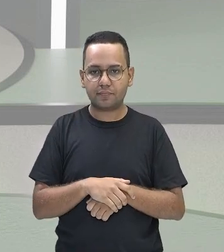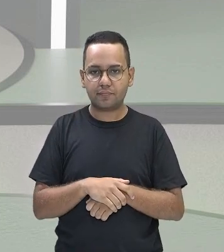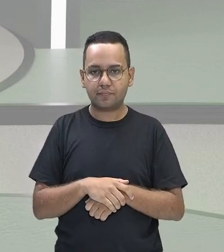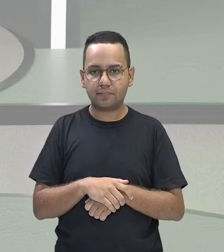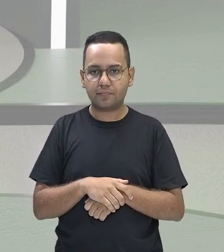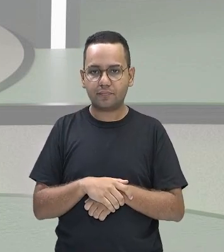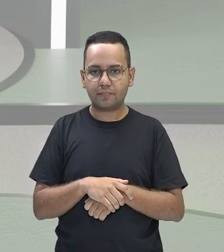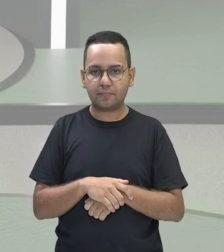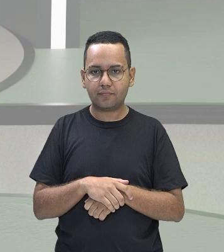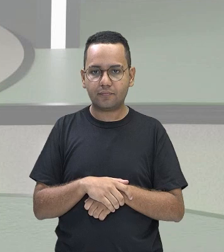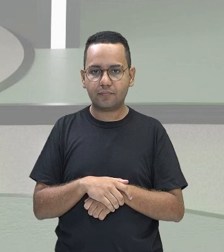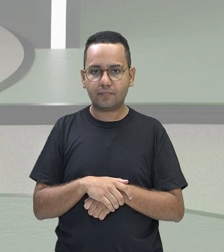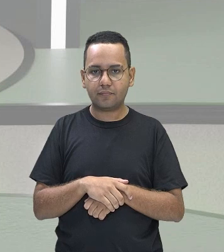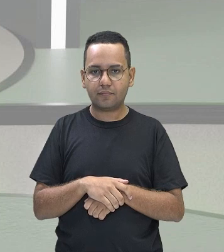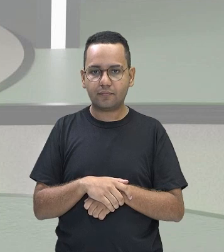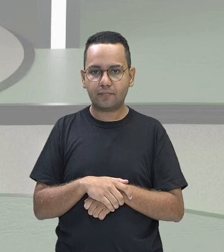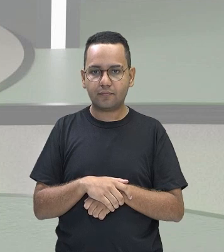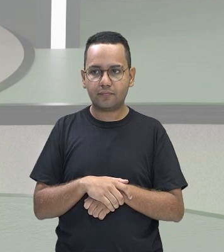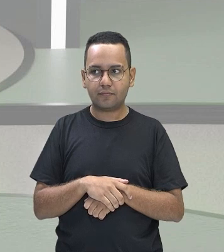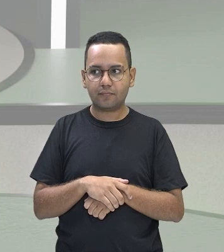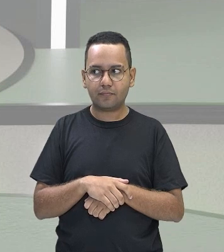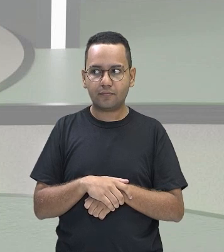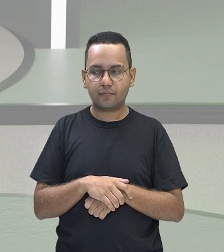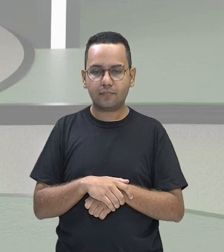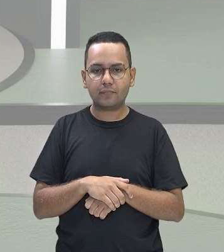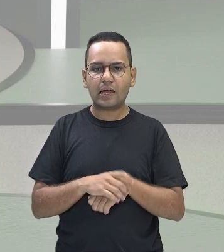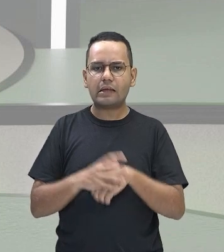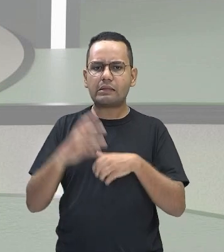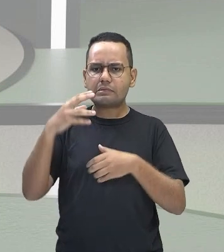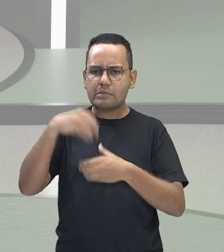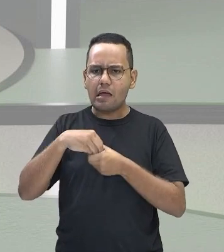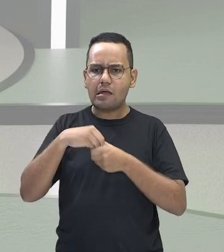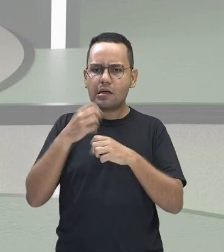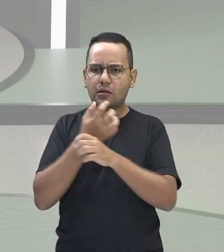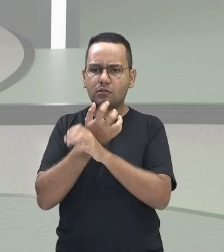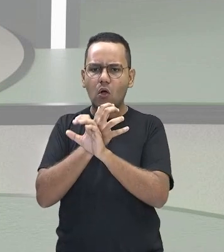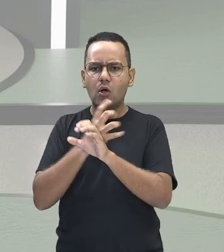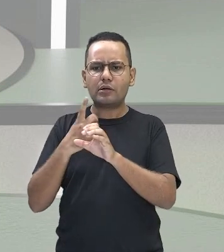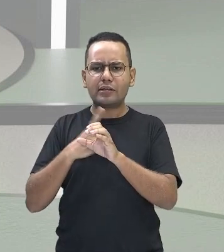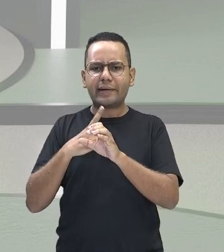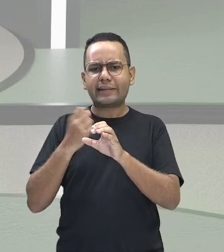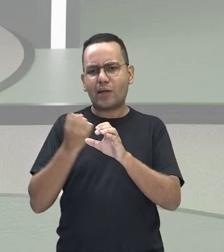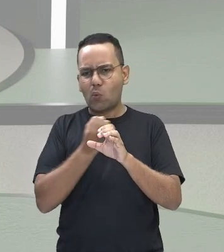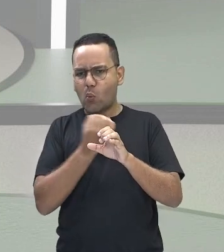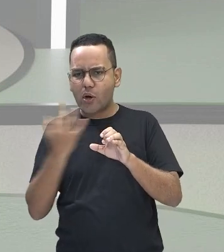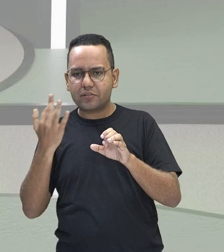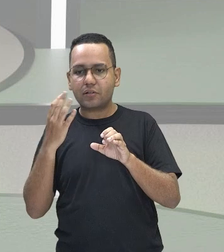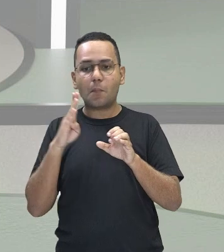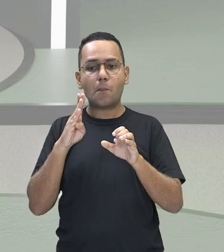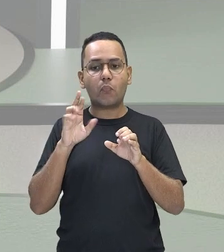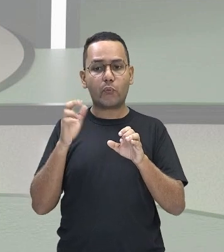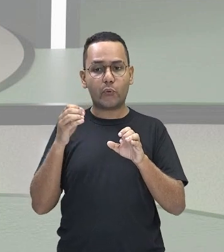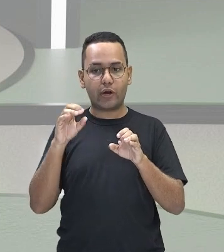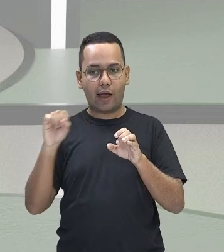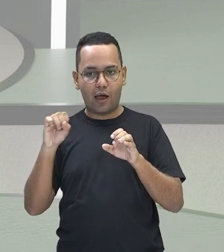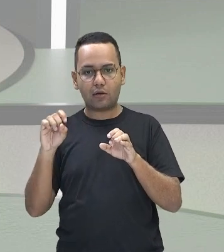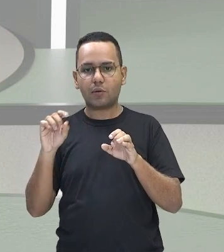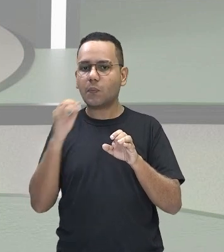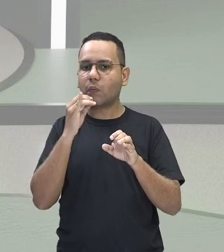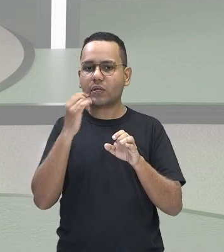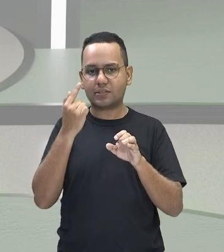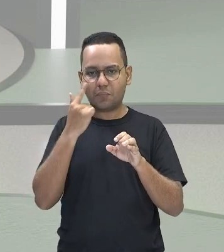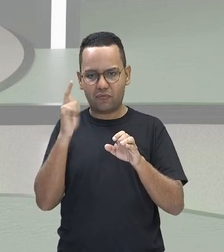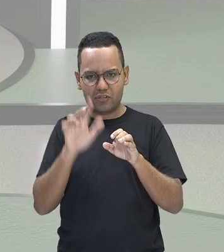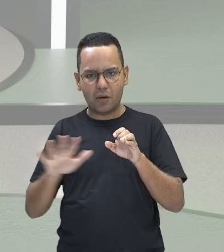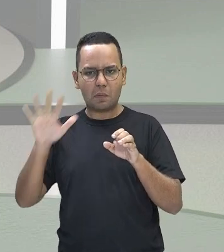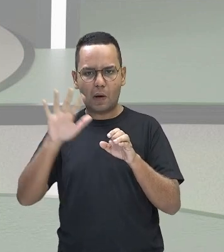mais porosa, com muito mais buracos, né? Falando de forma simplificada. E esses buracos, esses espaços maiores, eles